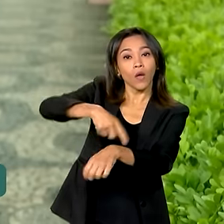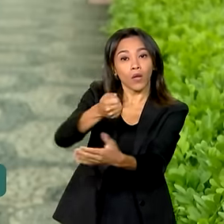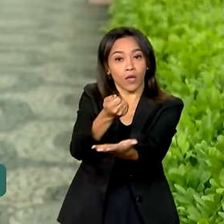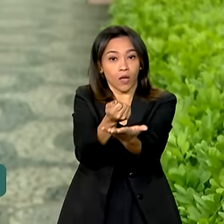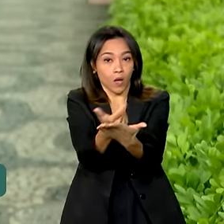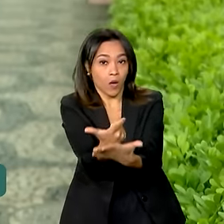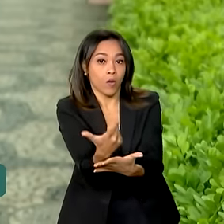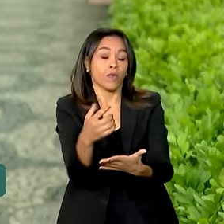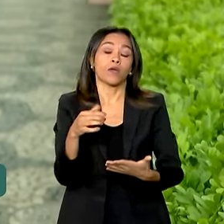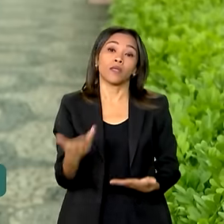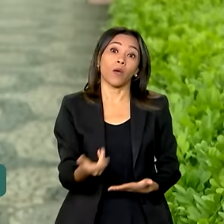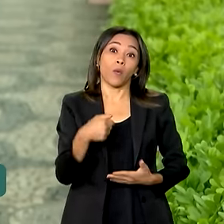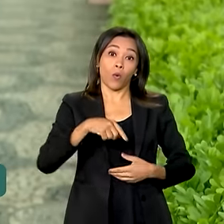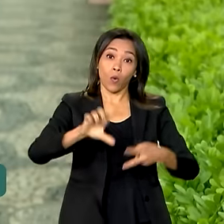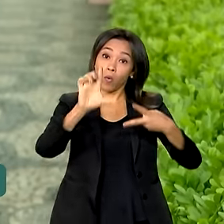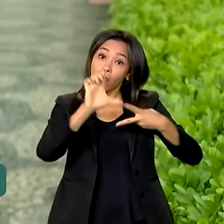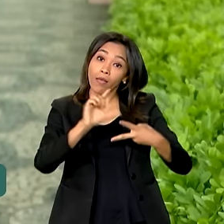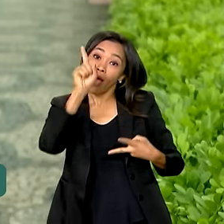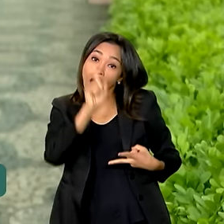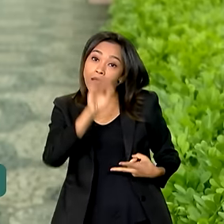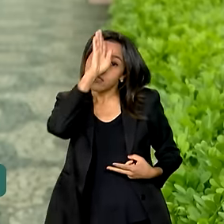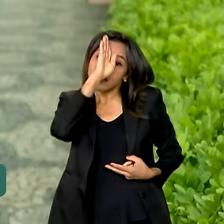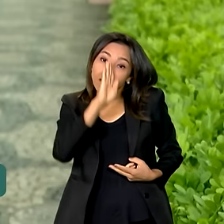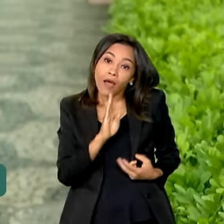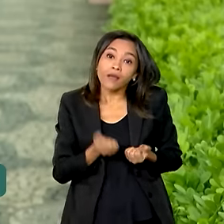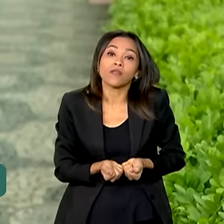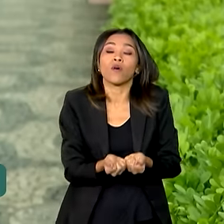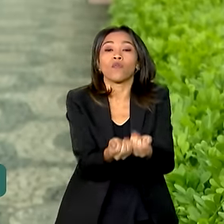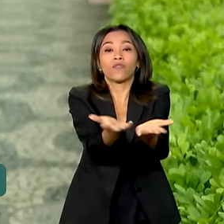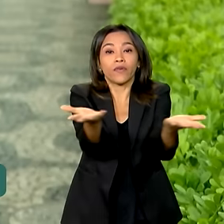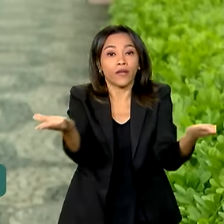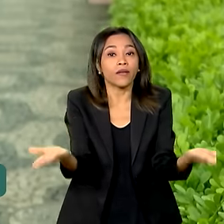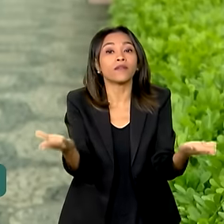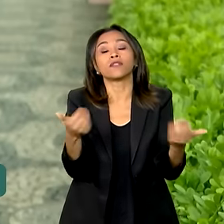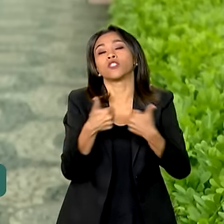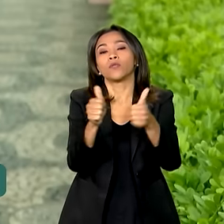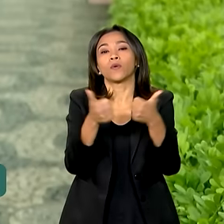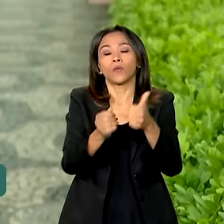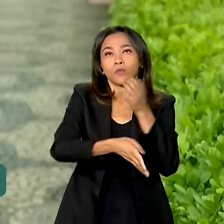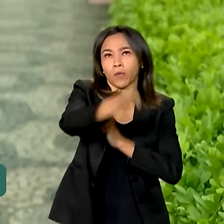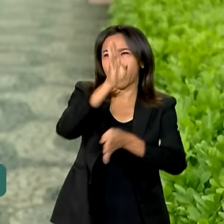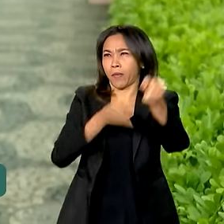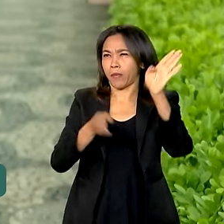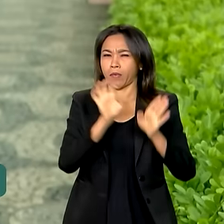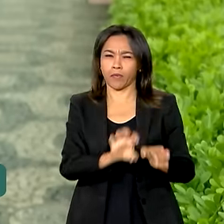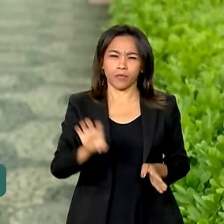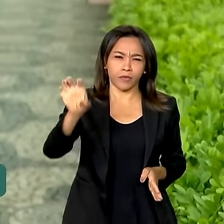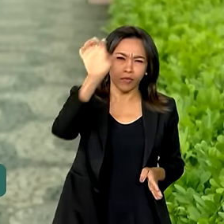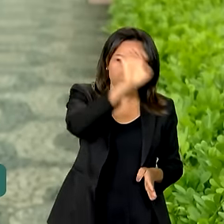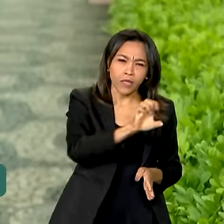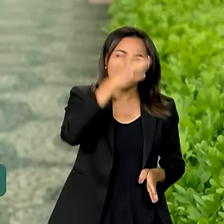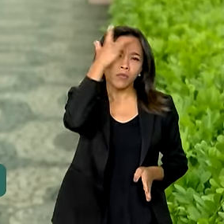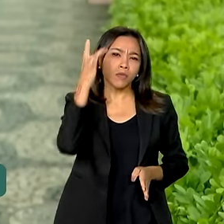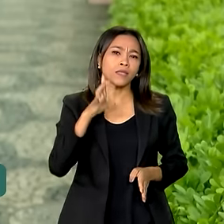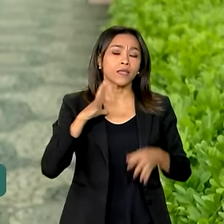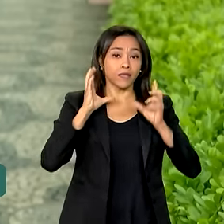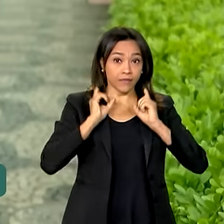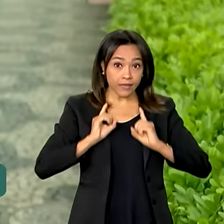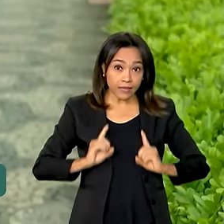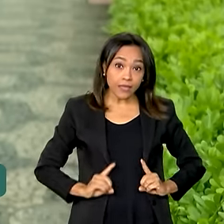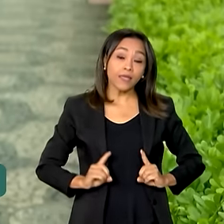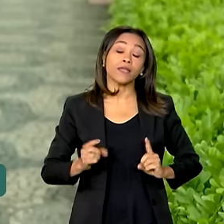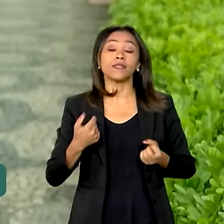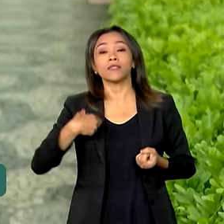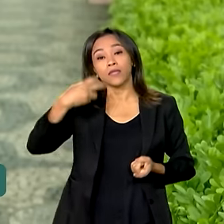passe livre é um benefício que garante gratuidade em passagens de ônibus interestadual a pessoas com deficiência